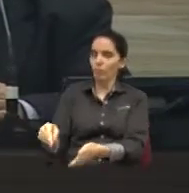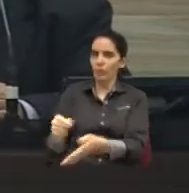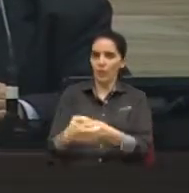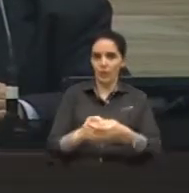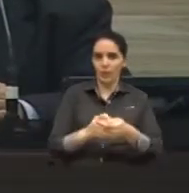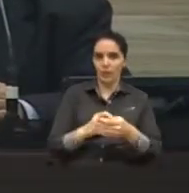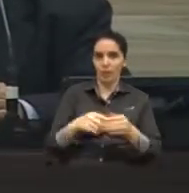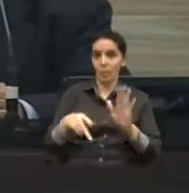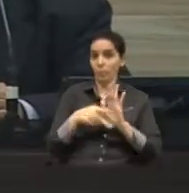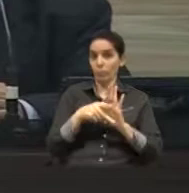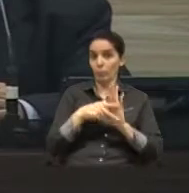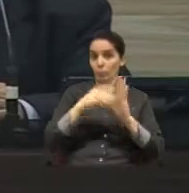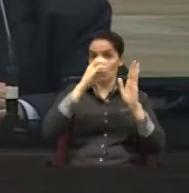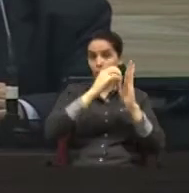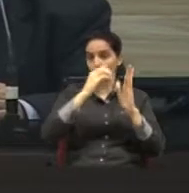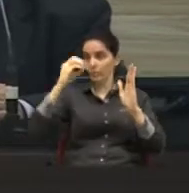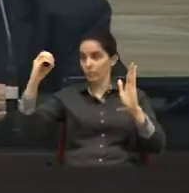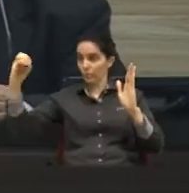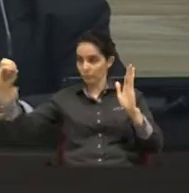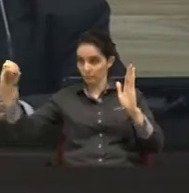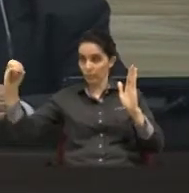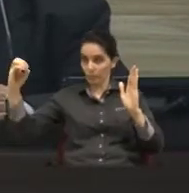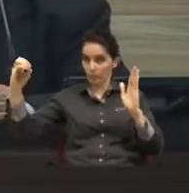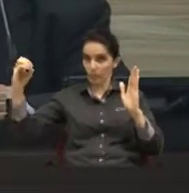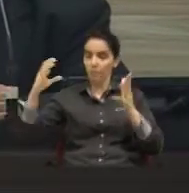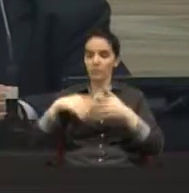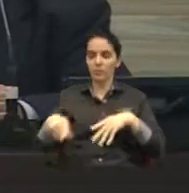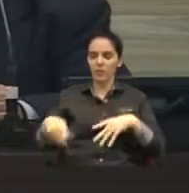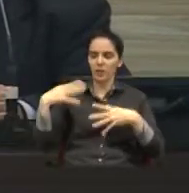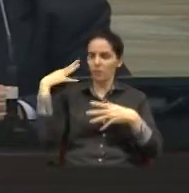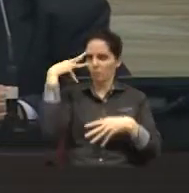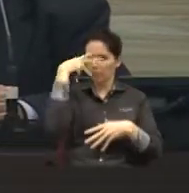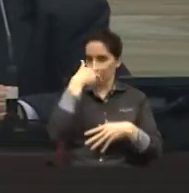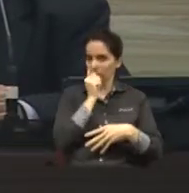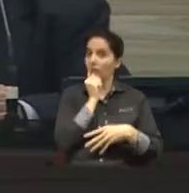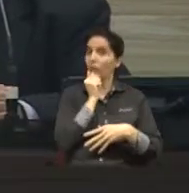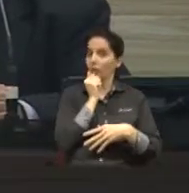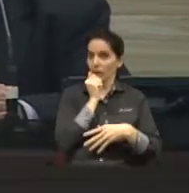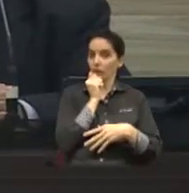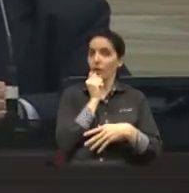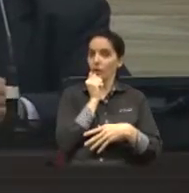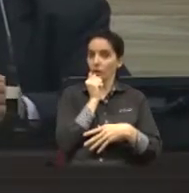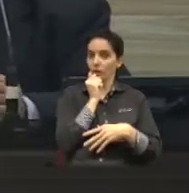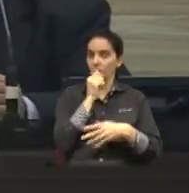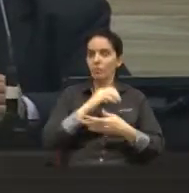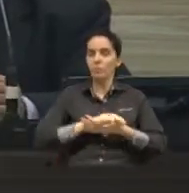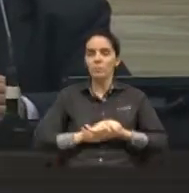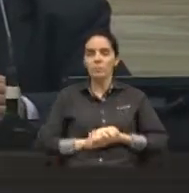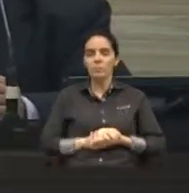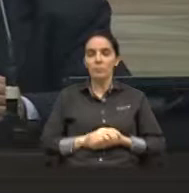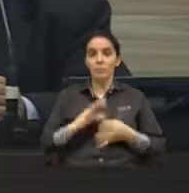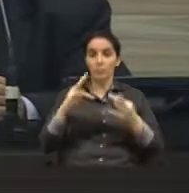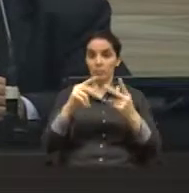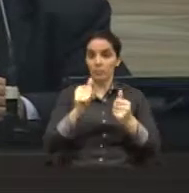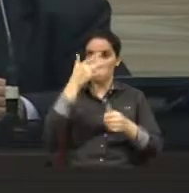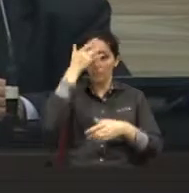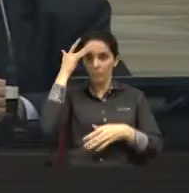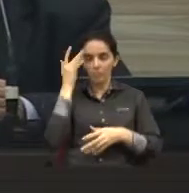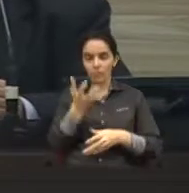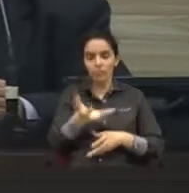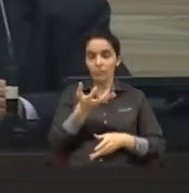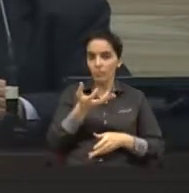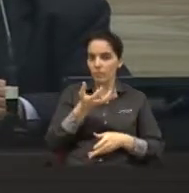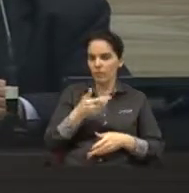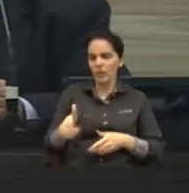né? Do Oriente, é aquela questão, ele é bonito, e isso está criando um modismo muito grande. Então o pessoal fala que não